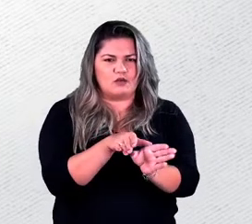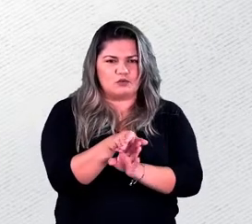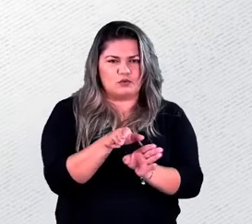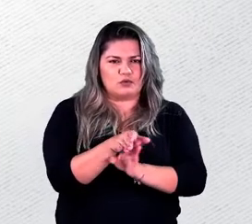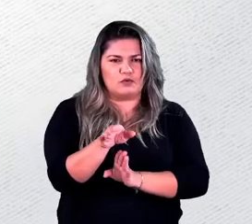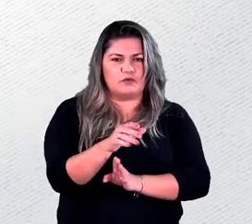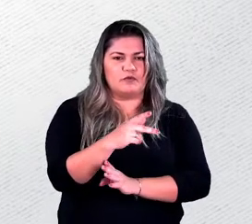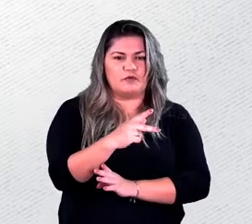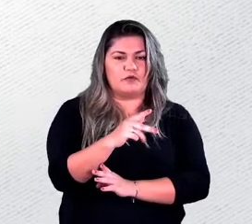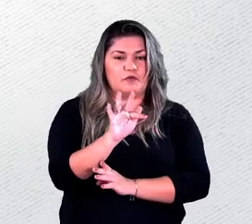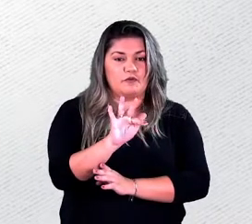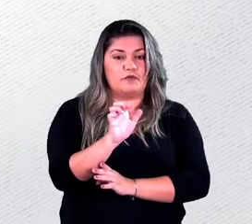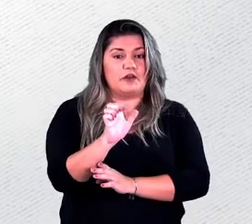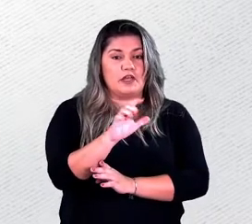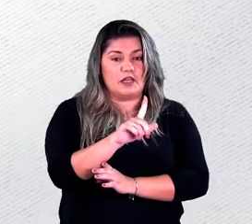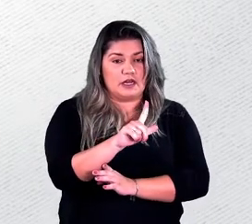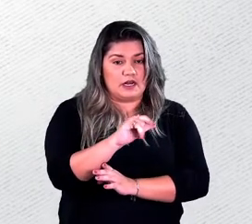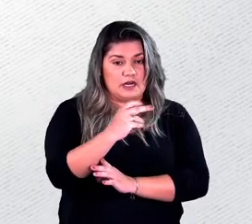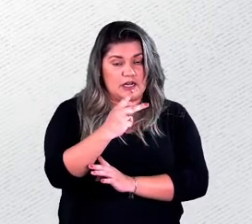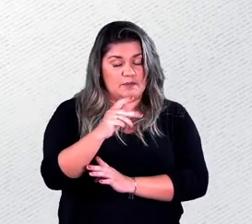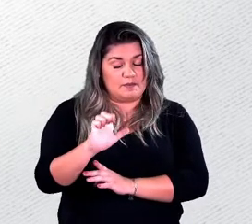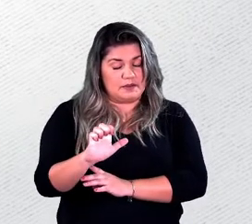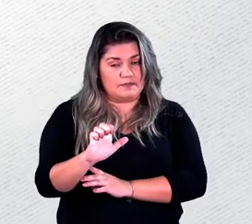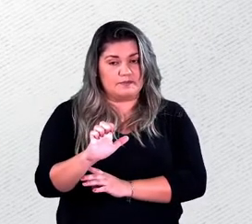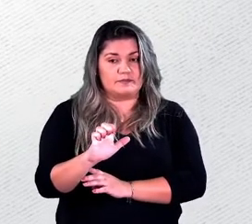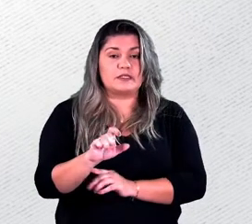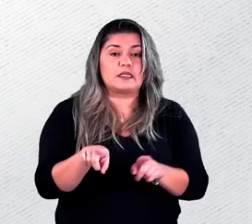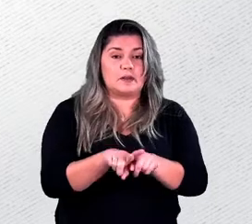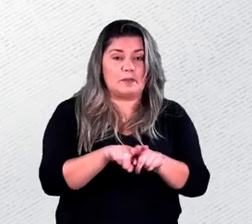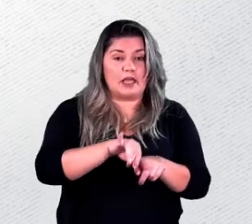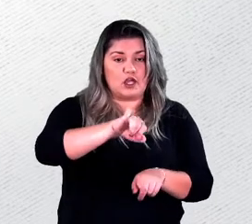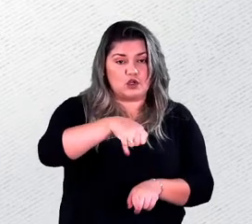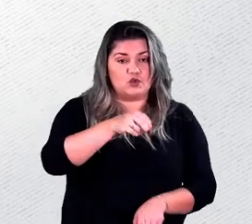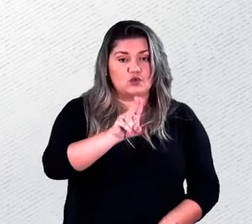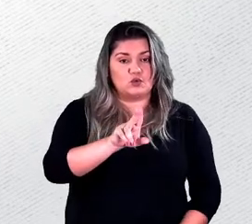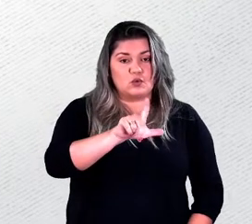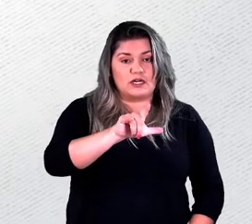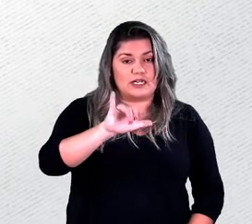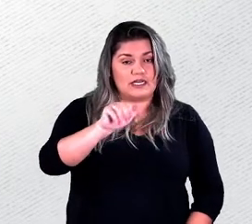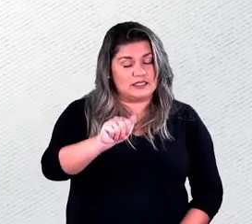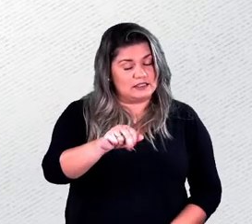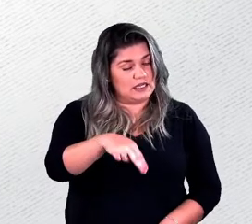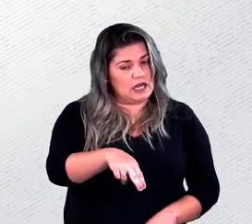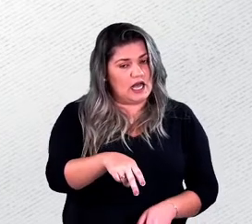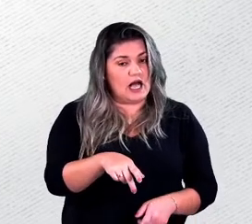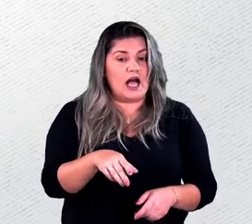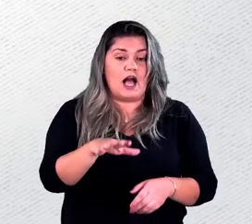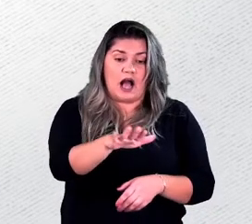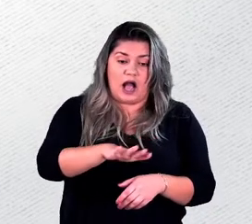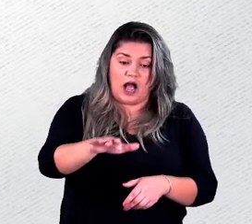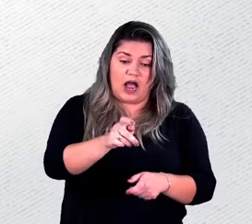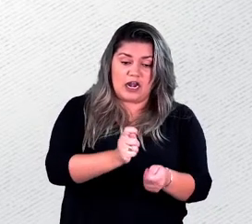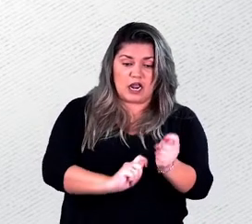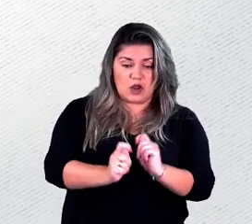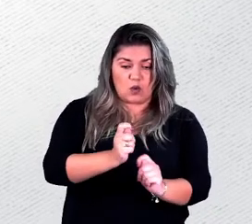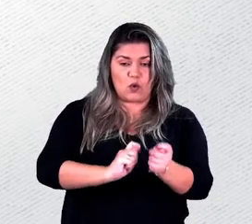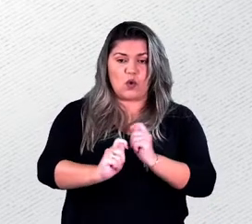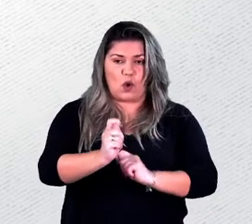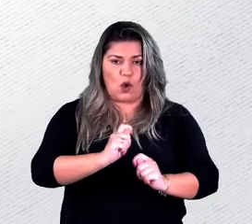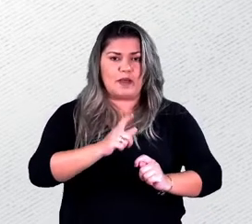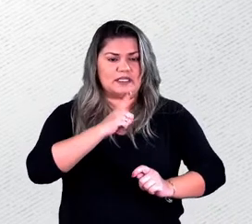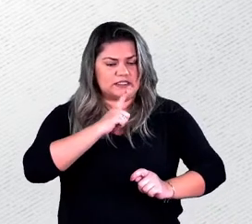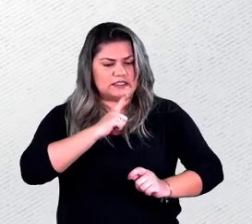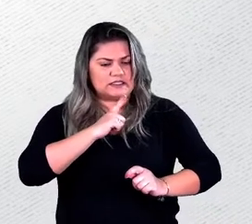pela colega Juliana no manchar a ordem econômica na qual se insere a discussão de hoje